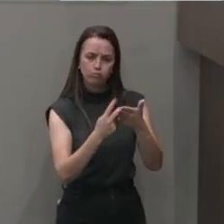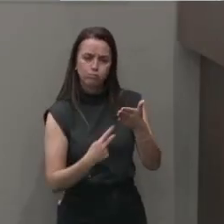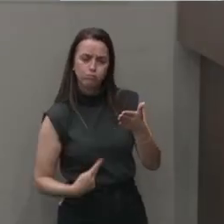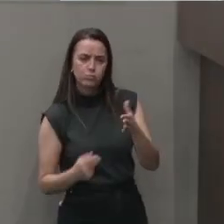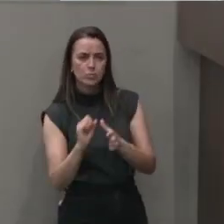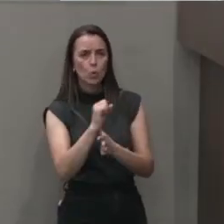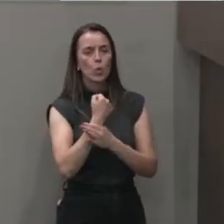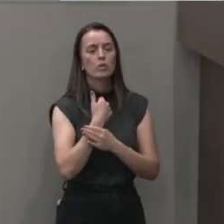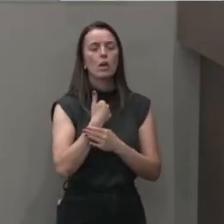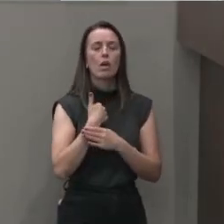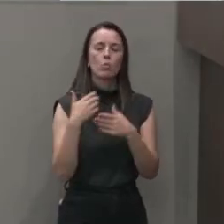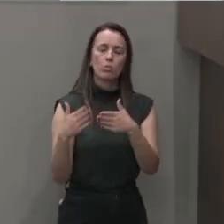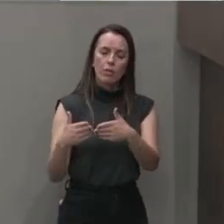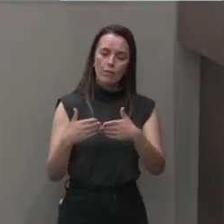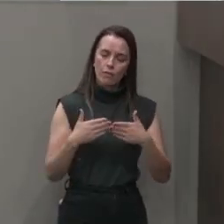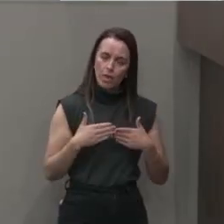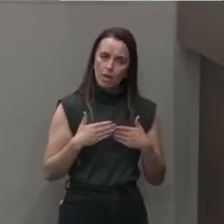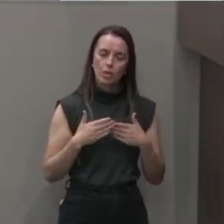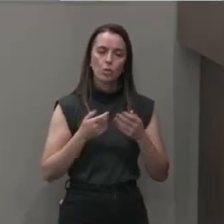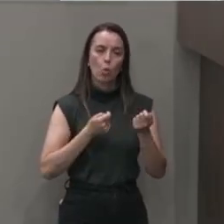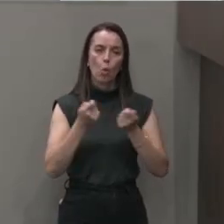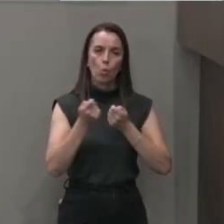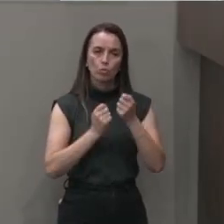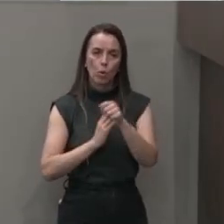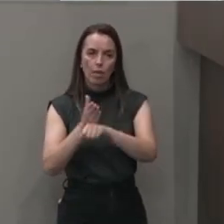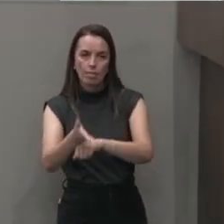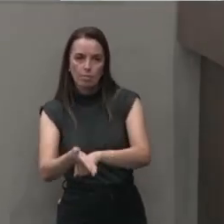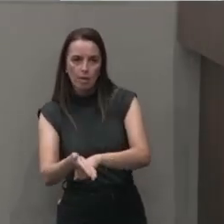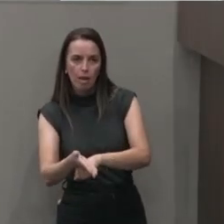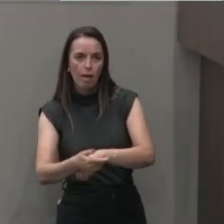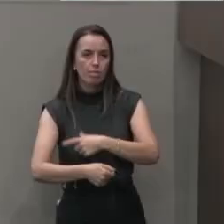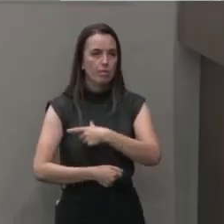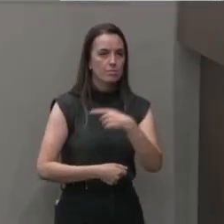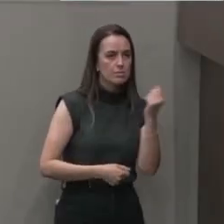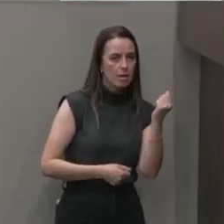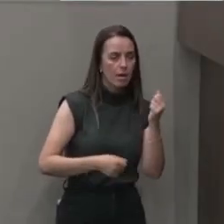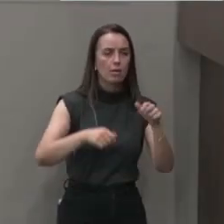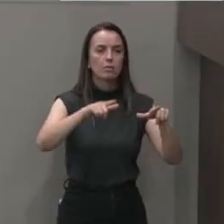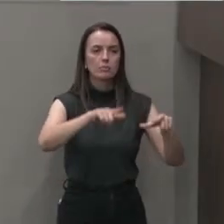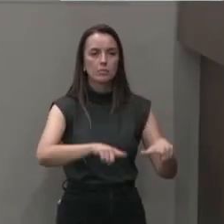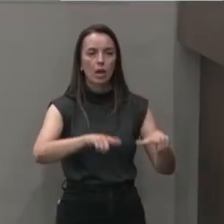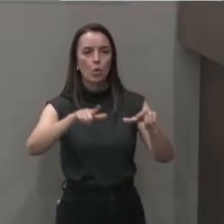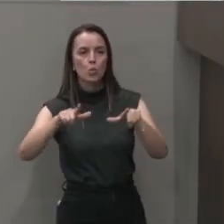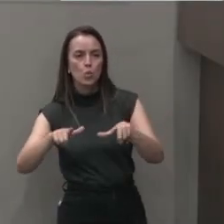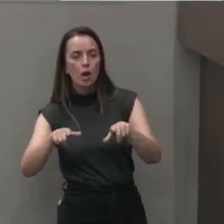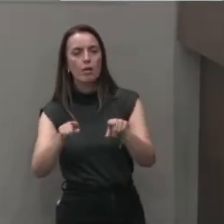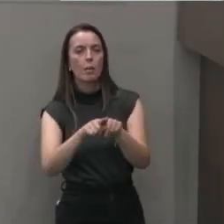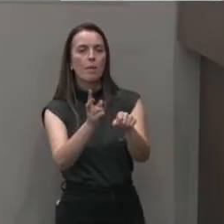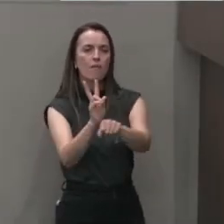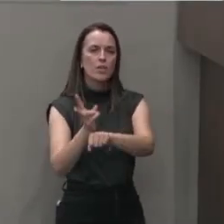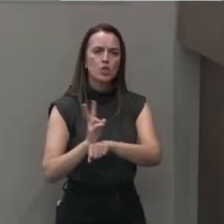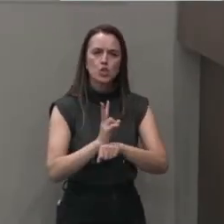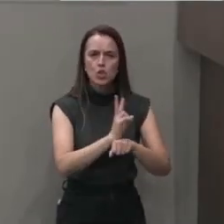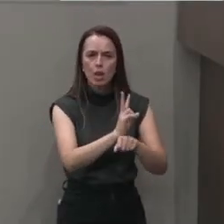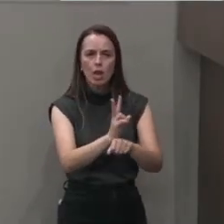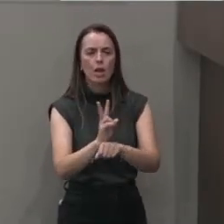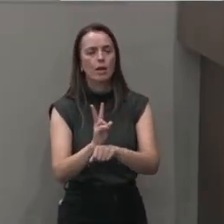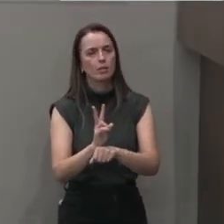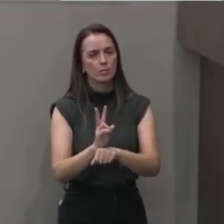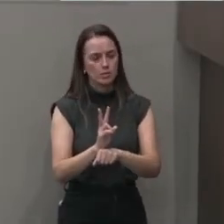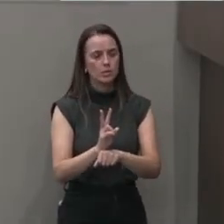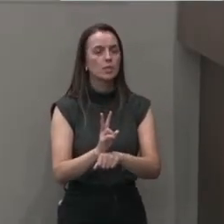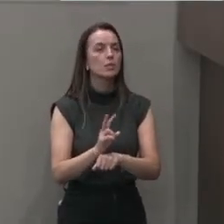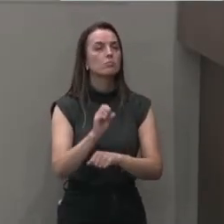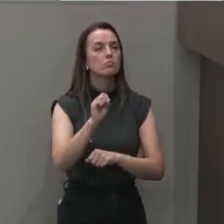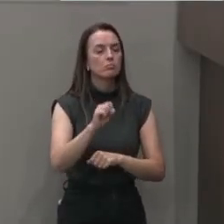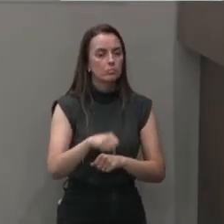saída nos espaços públicos, a questão dos vigilantes, e aqui cabe dizer que tem que ser efetivo. Tem que ser efetivo. Não há